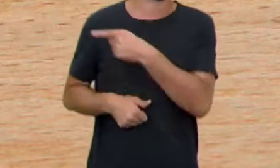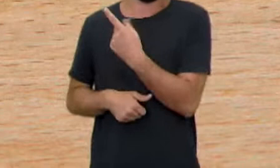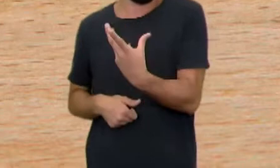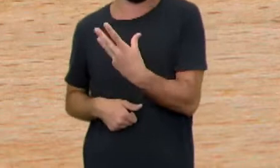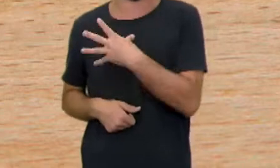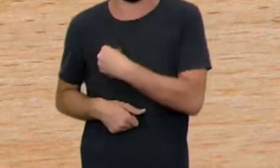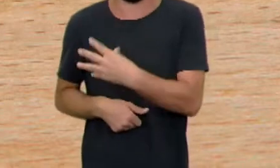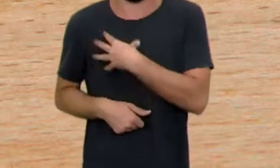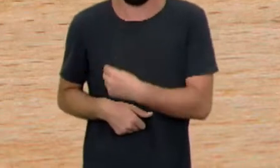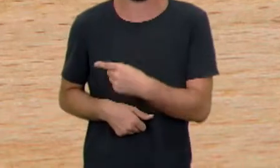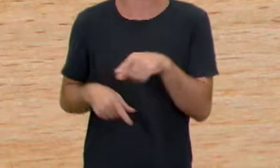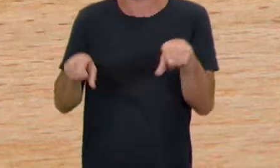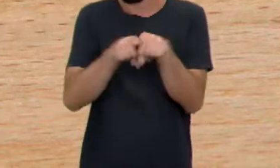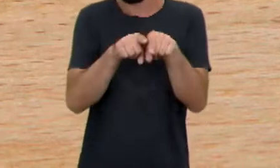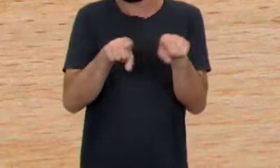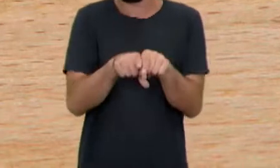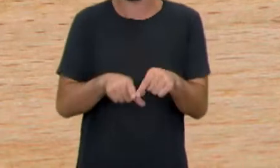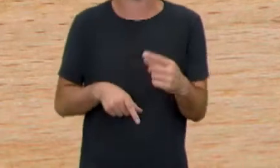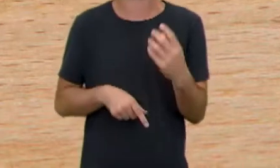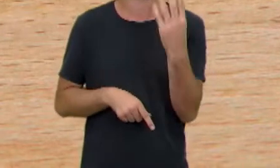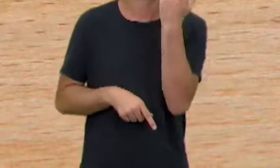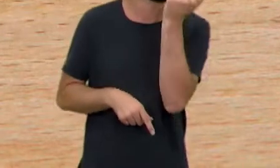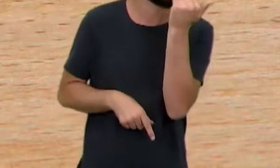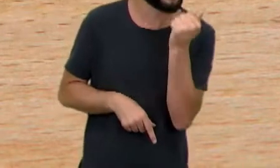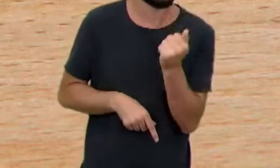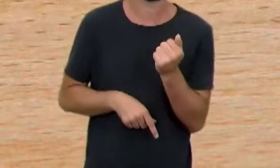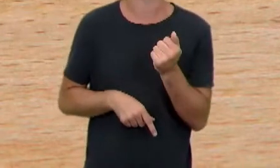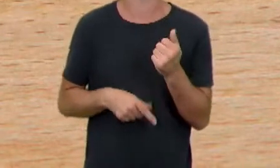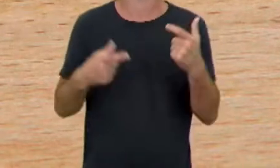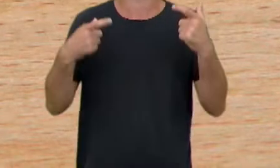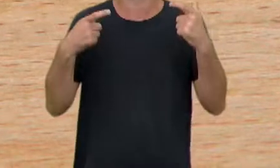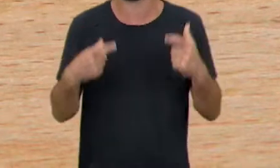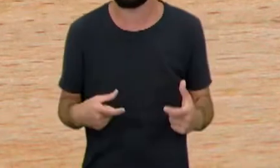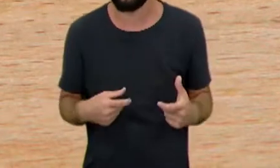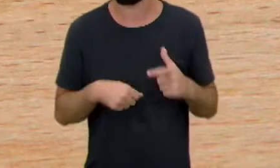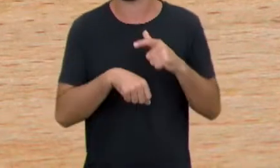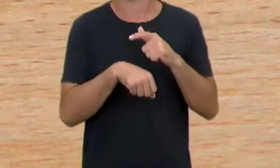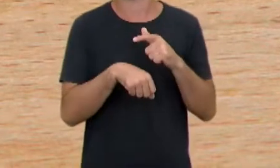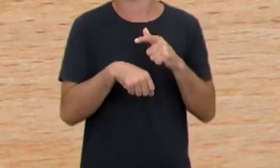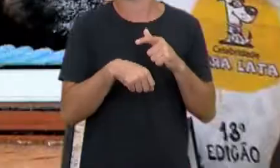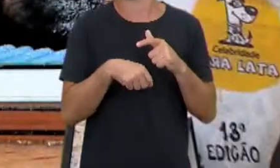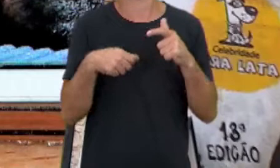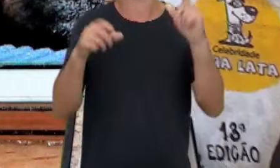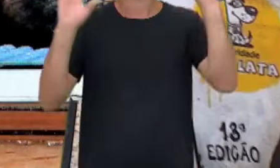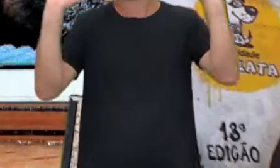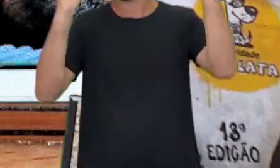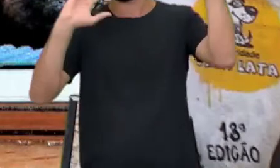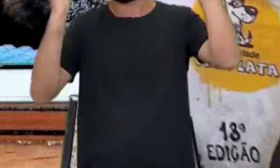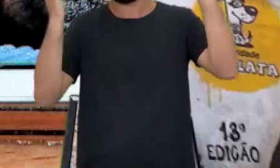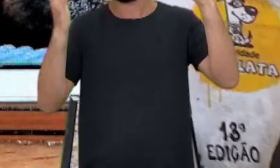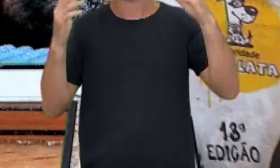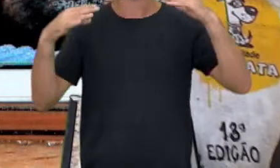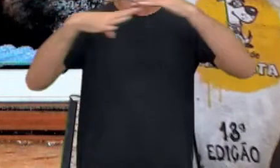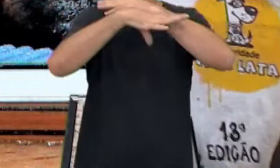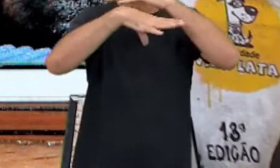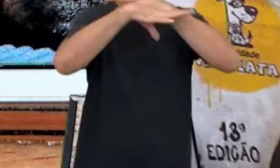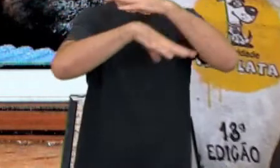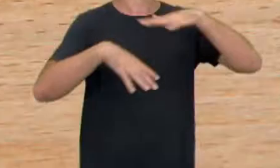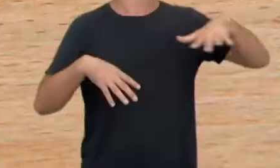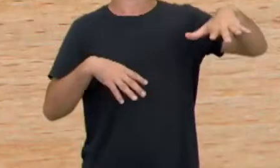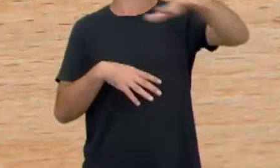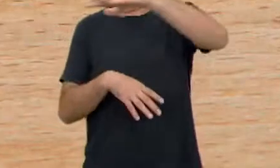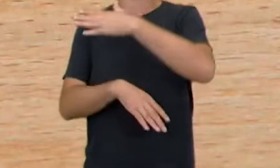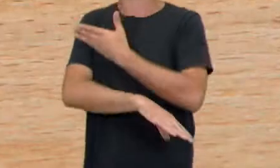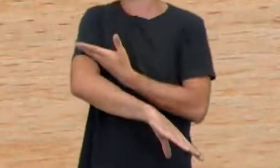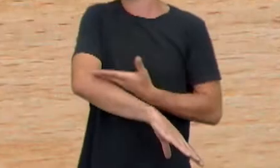comida, território, doenças, variações climáticas. Não é natural a vida dentro da civilização. A gente